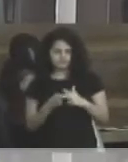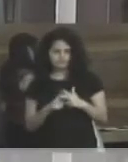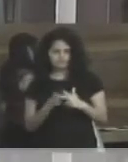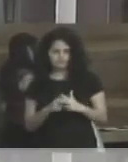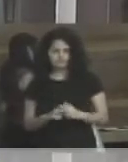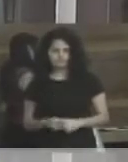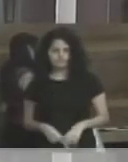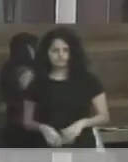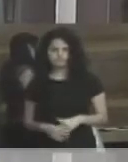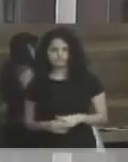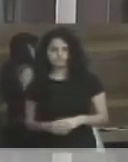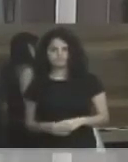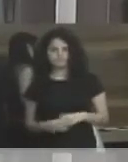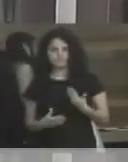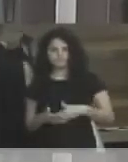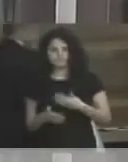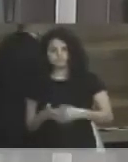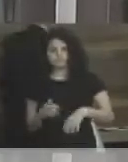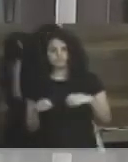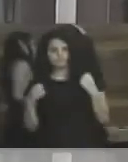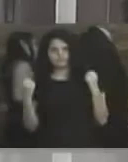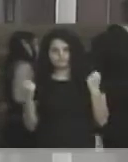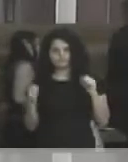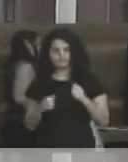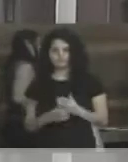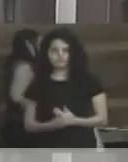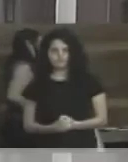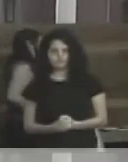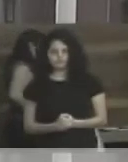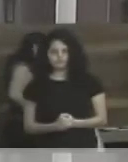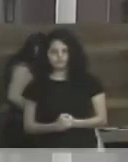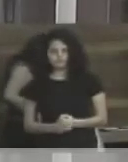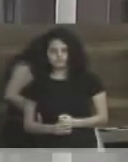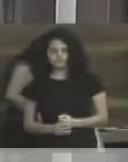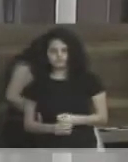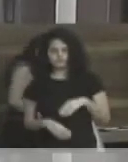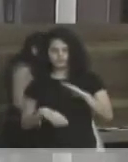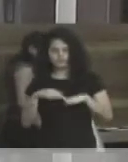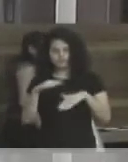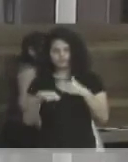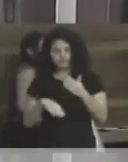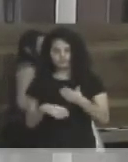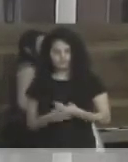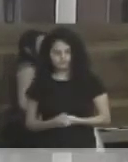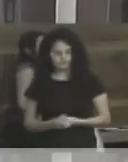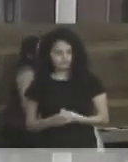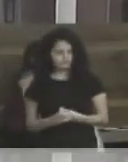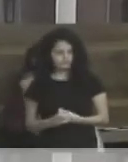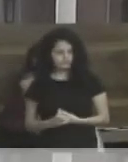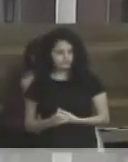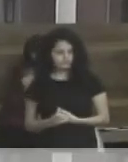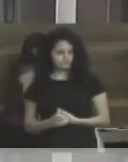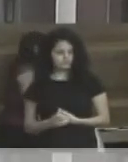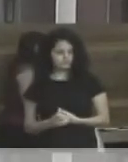Serviço Público, Secretaria de Obras, para melhorar esse equipamento que é muito utilizado ali pela